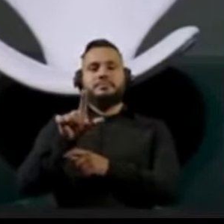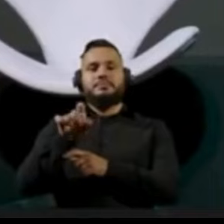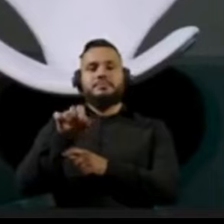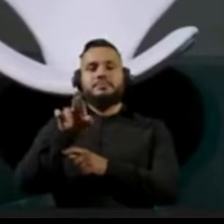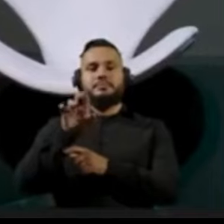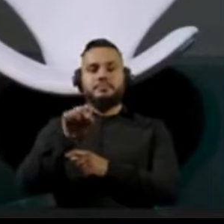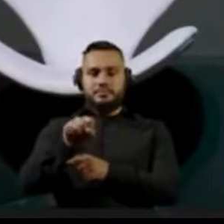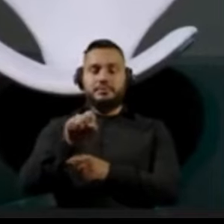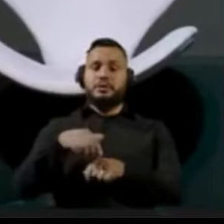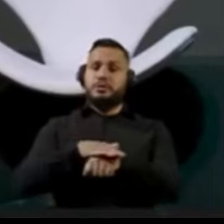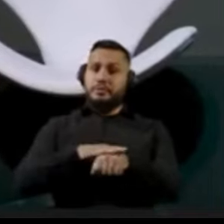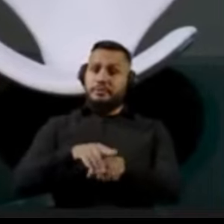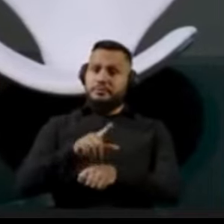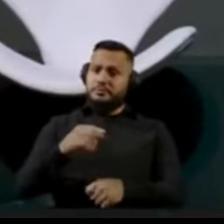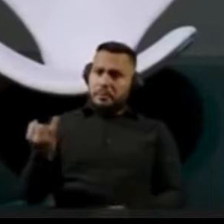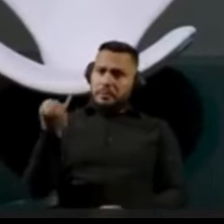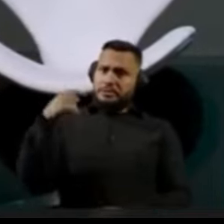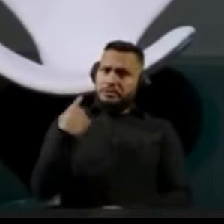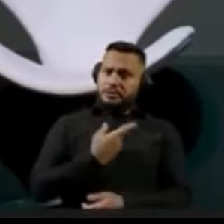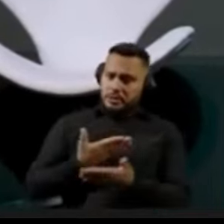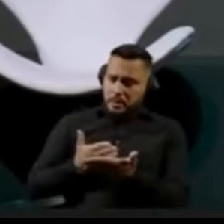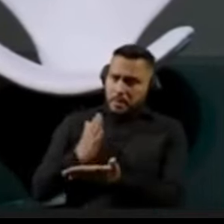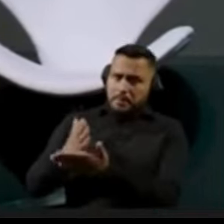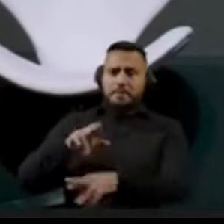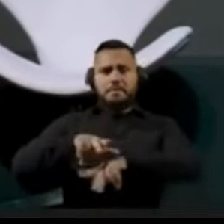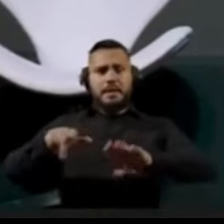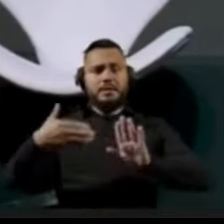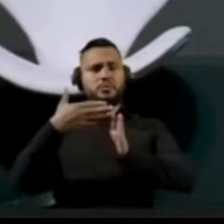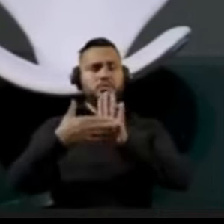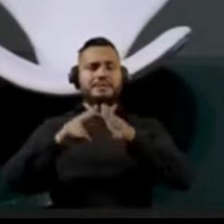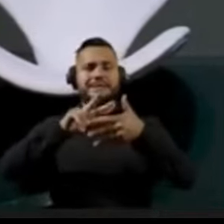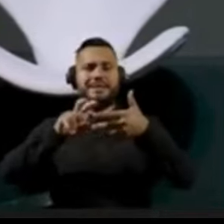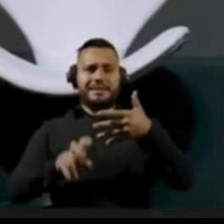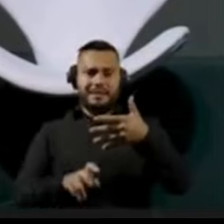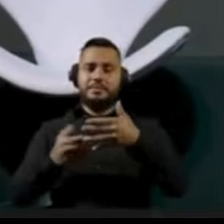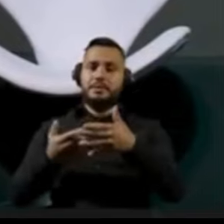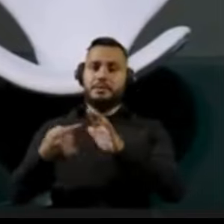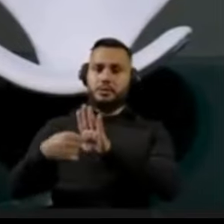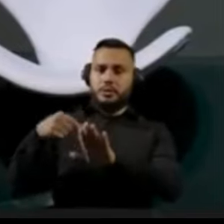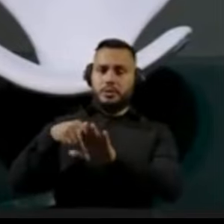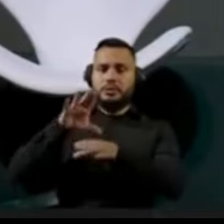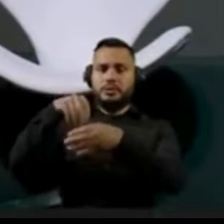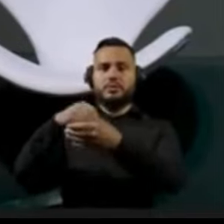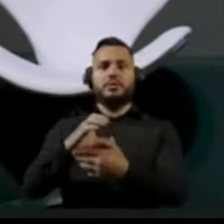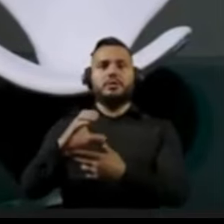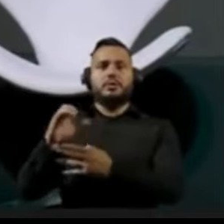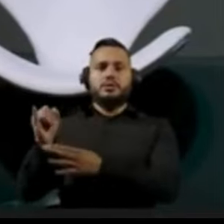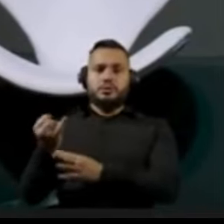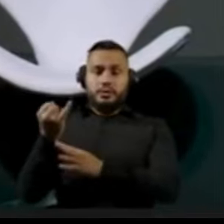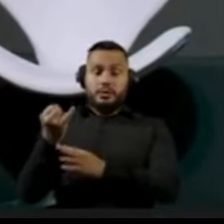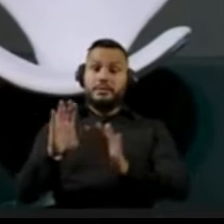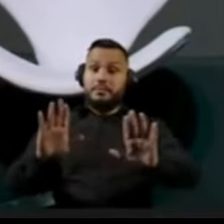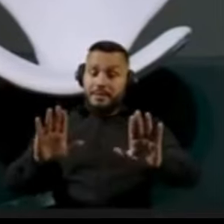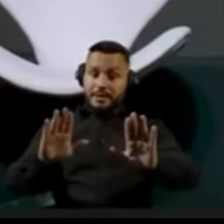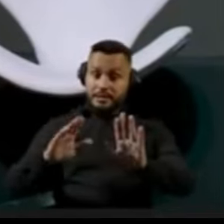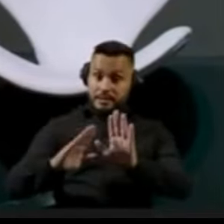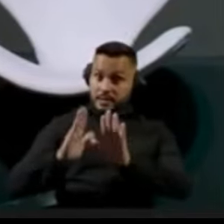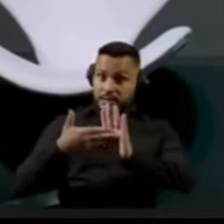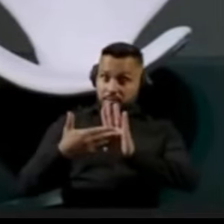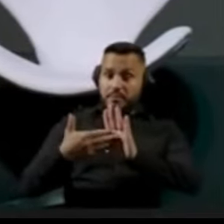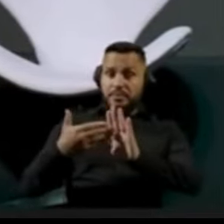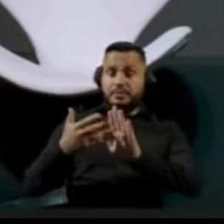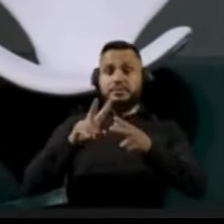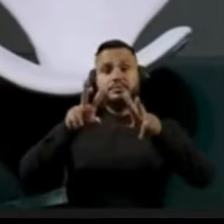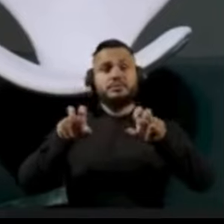conversando que foi muito importante nós termos aprovado várias pautas ideológicas na CCJ, mas que a pauta das nossas vidas, porque muitas vidas estão sendo